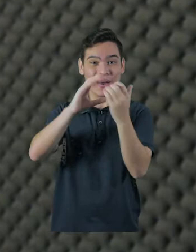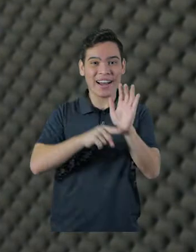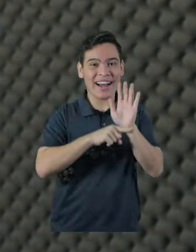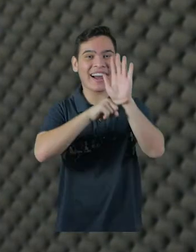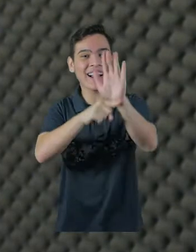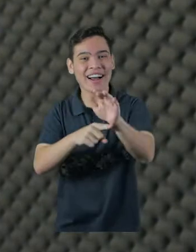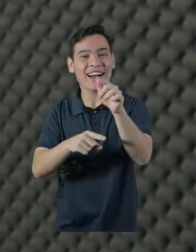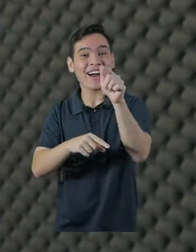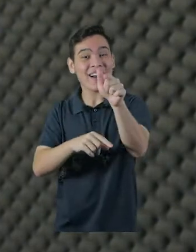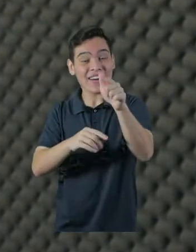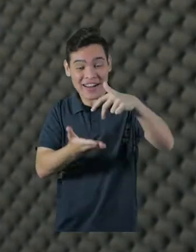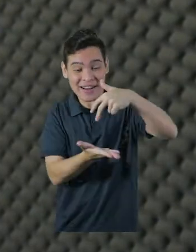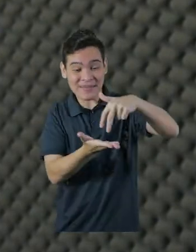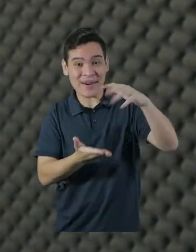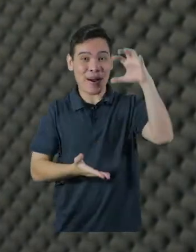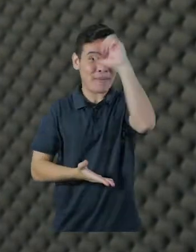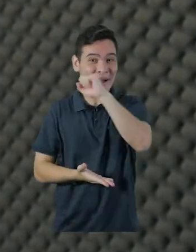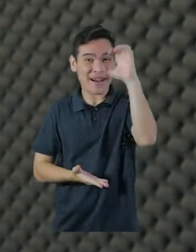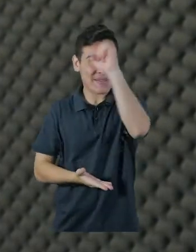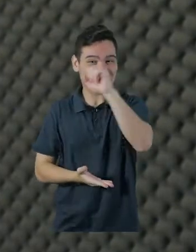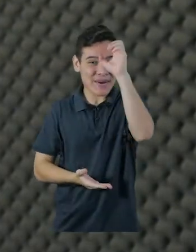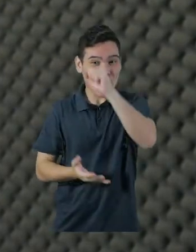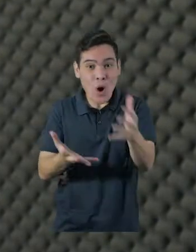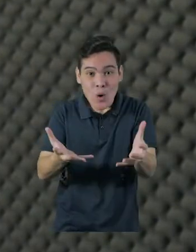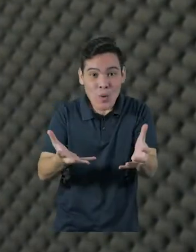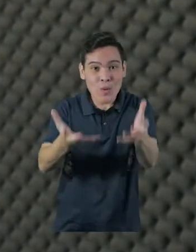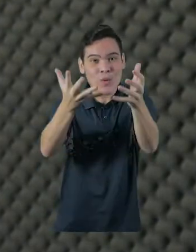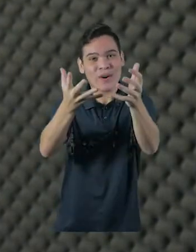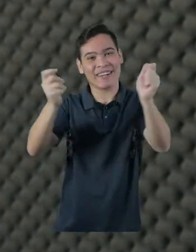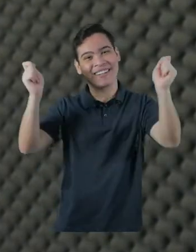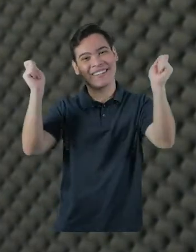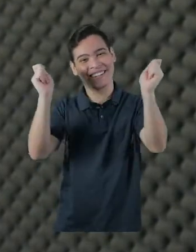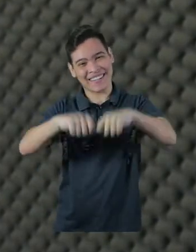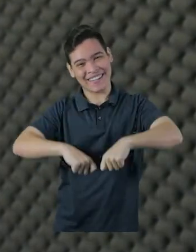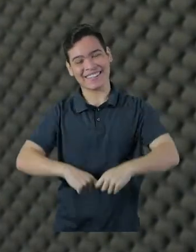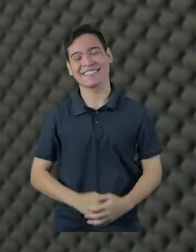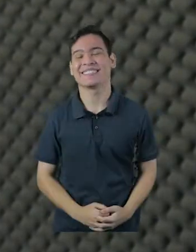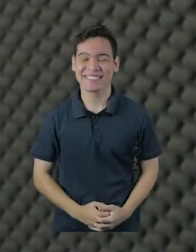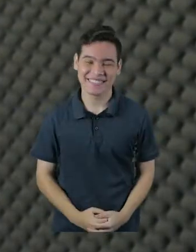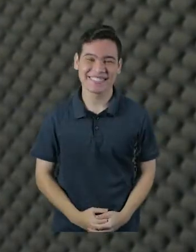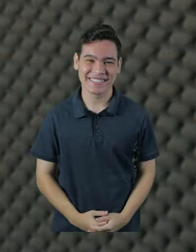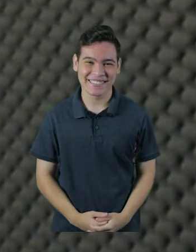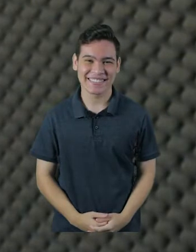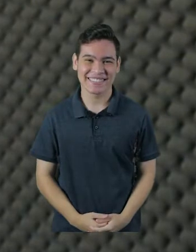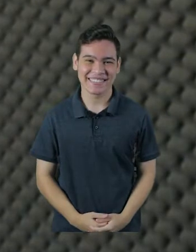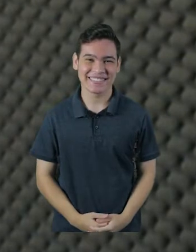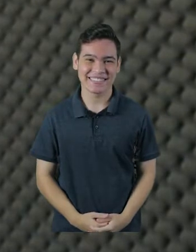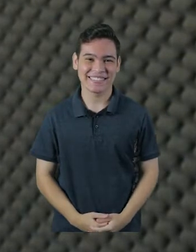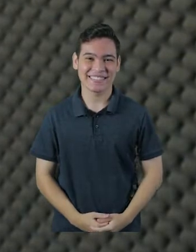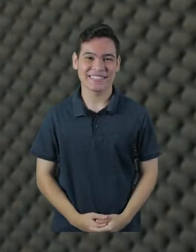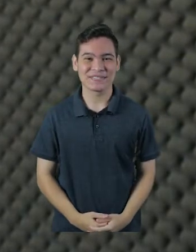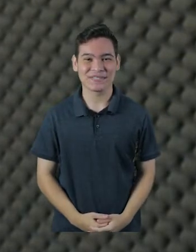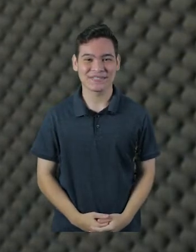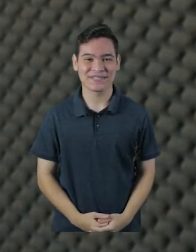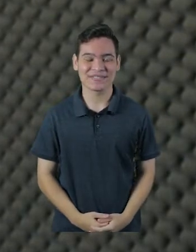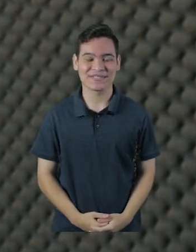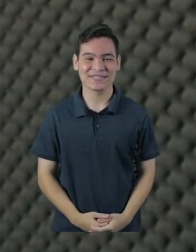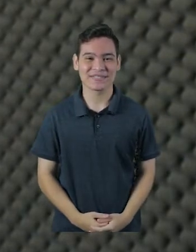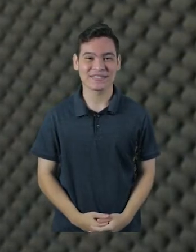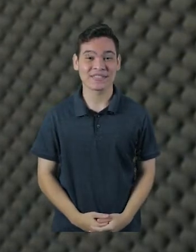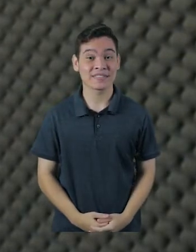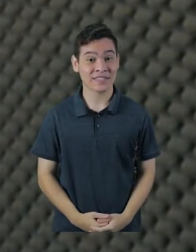treinamento artísticas da nova dança e a levar a sala de aula de dança para dentro da